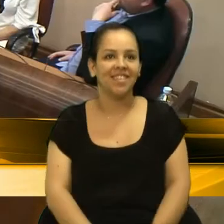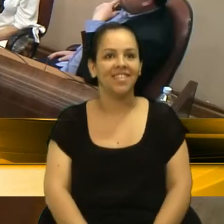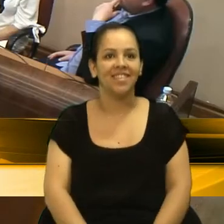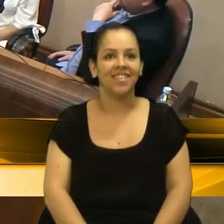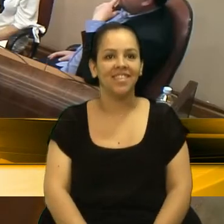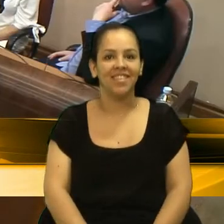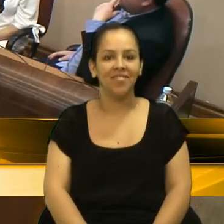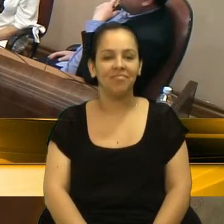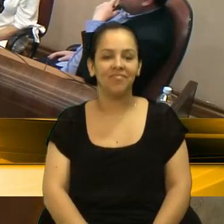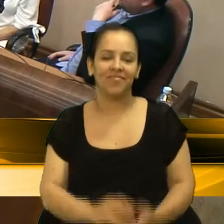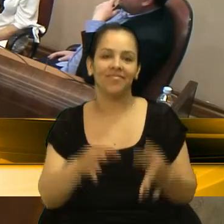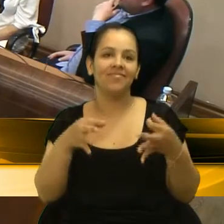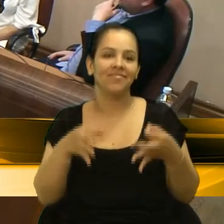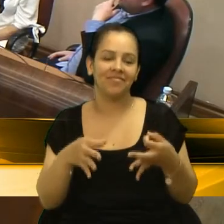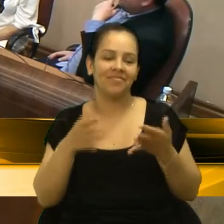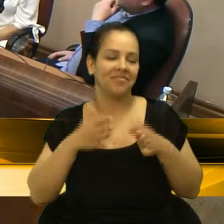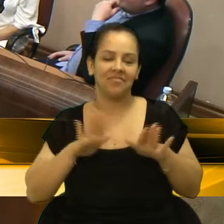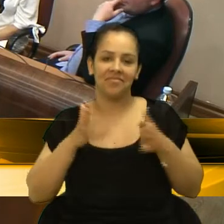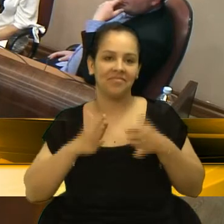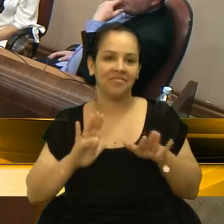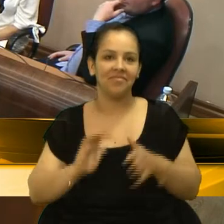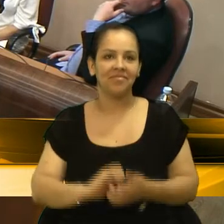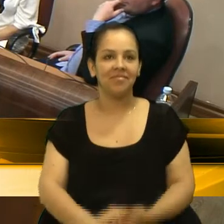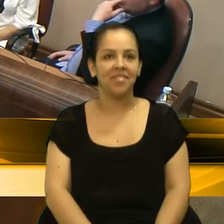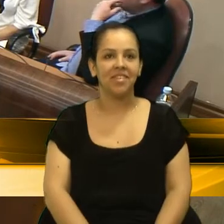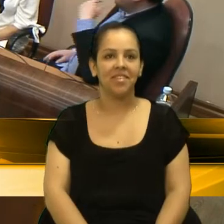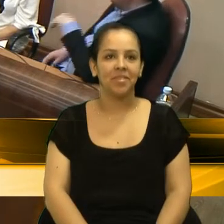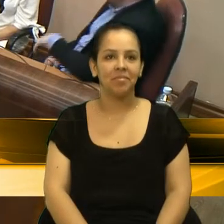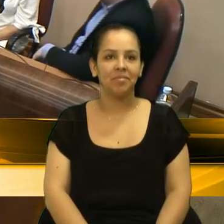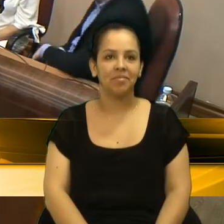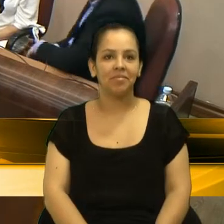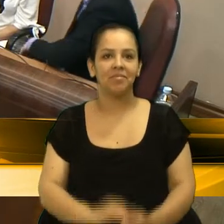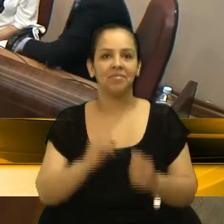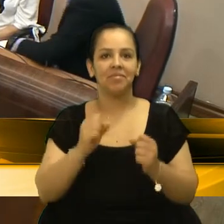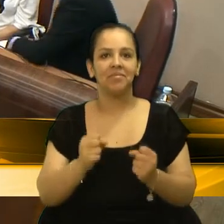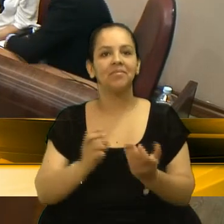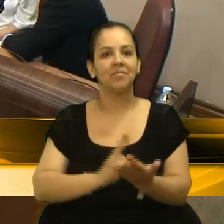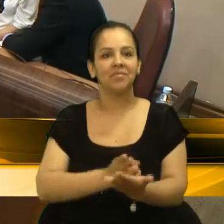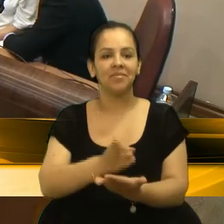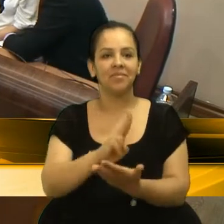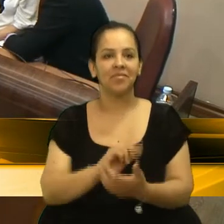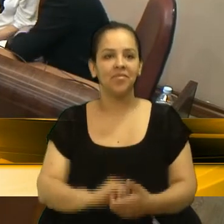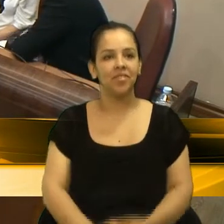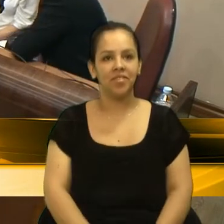Tranquilo, né? Tranquilo. Posso continuar?